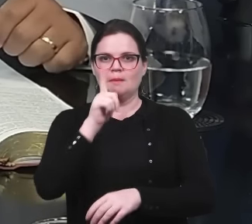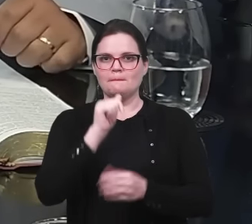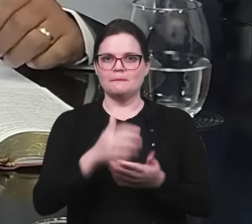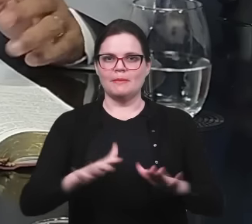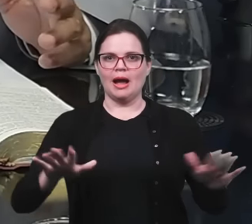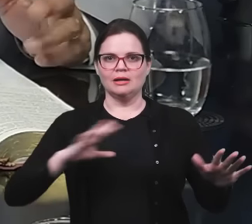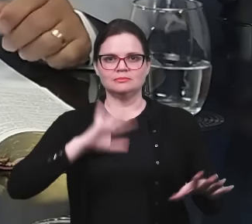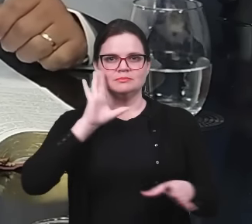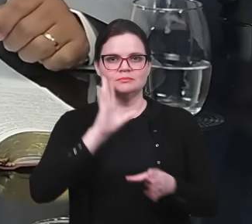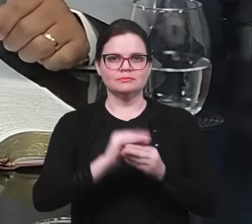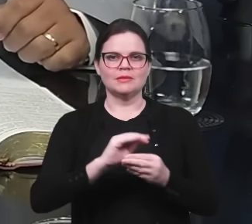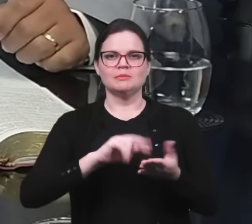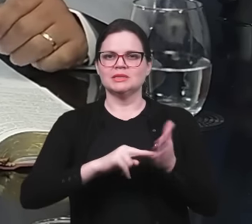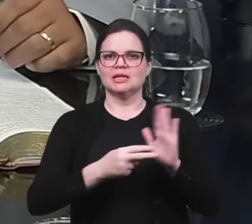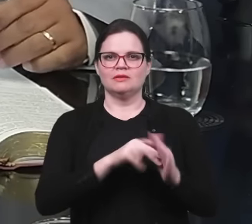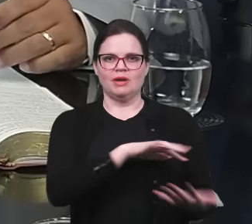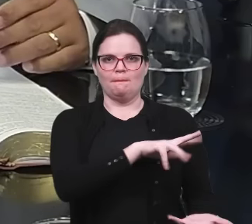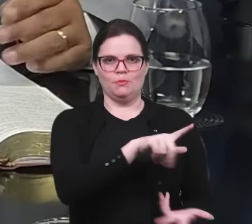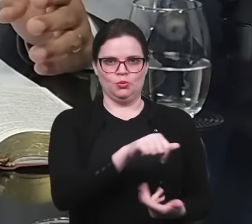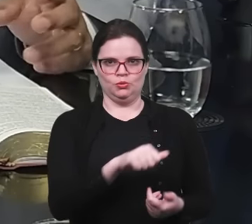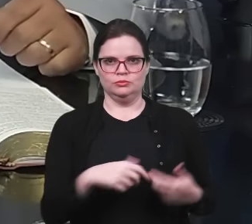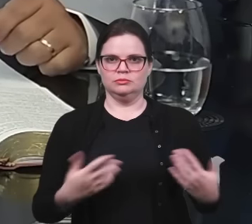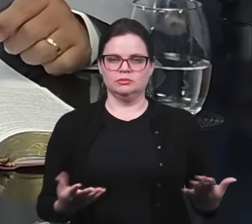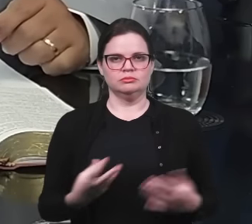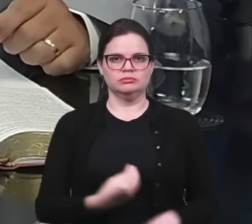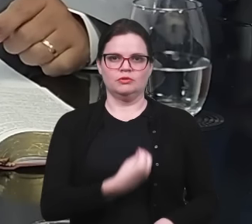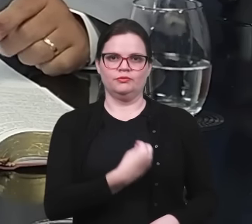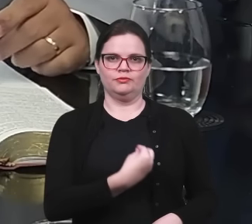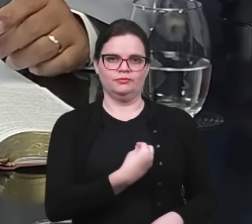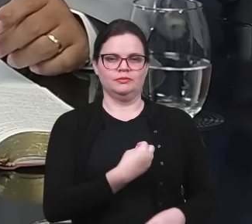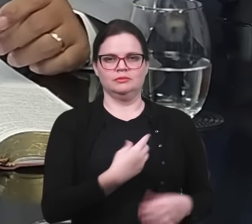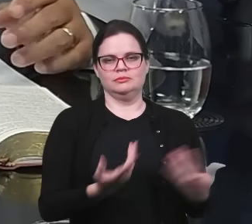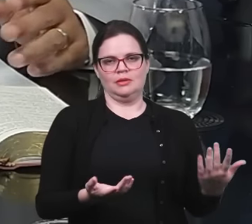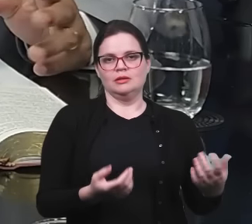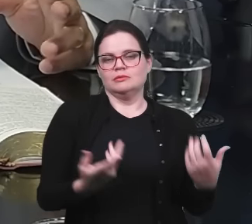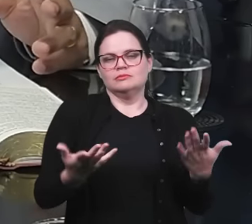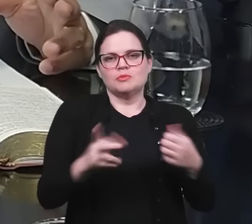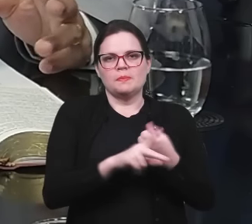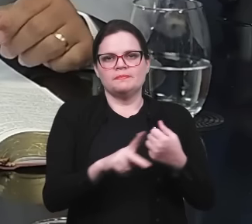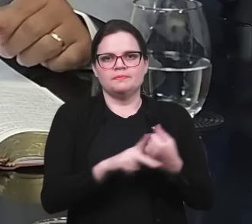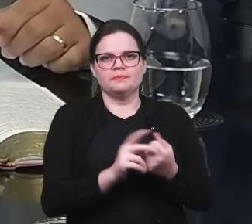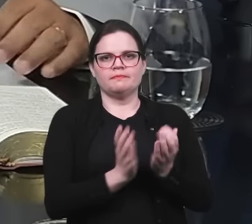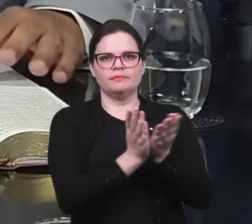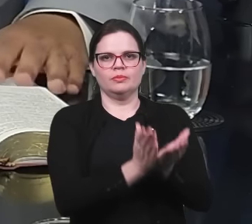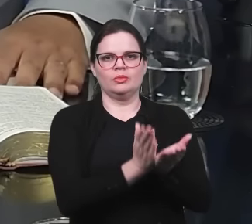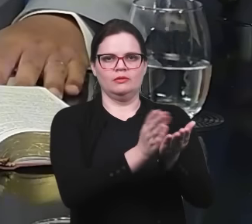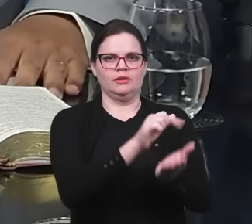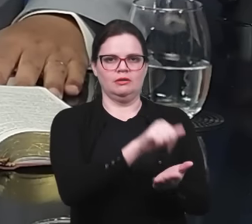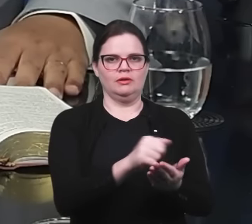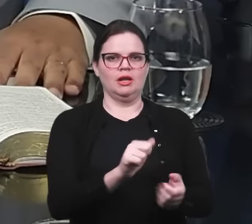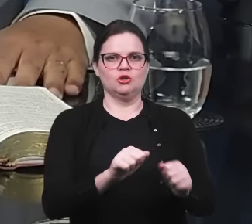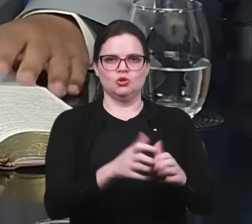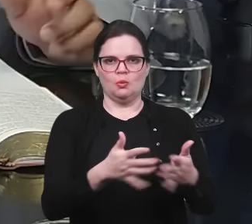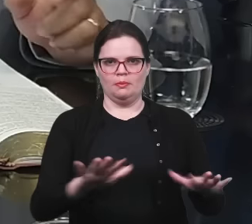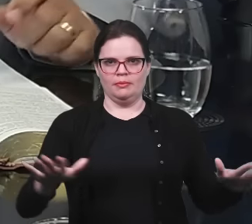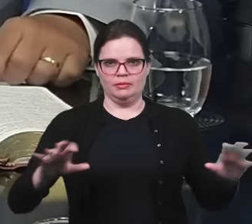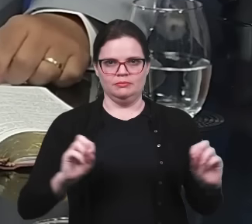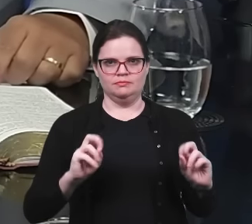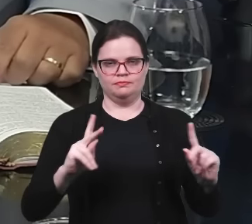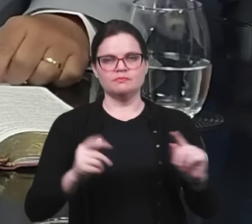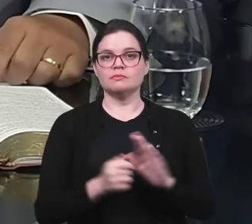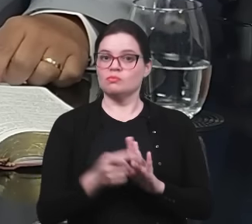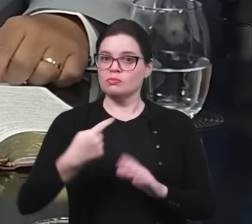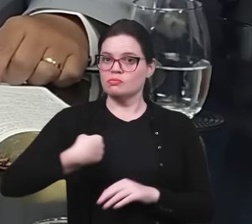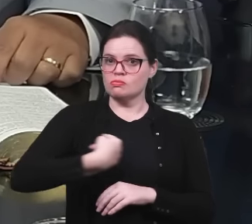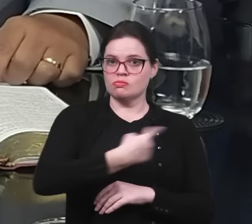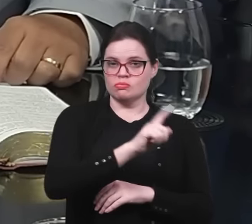né? Então, Pedro, ele vivia no Mar da Galileia, ali navegava, ali tudo tal. Eu tive até